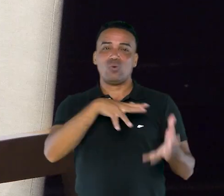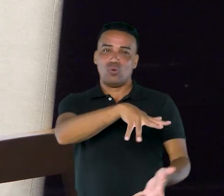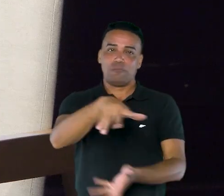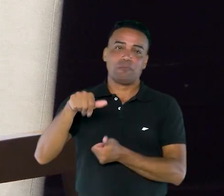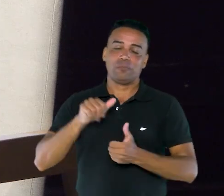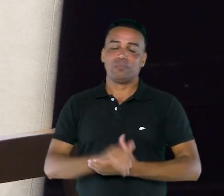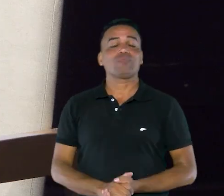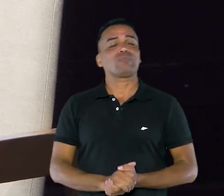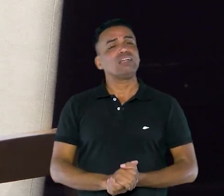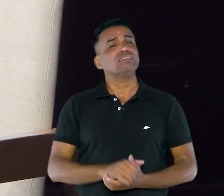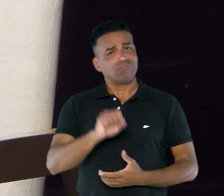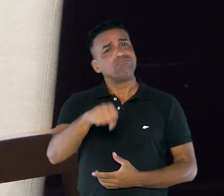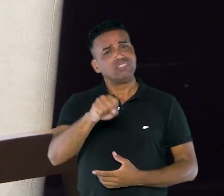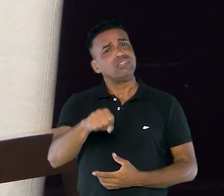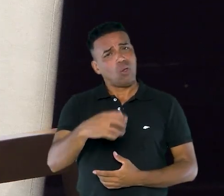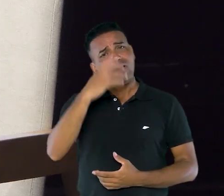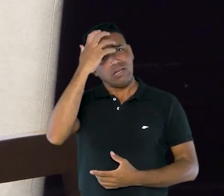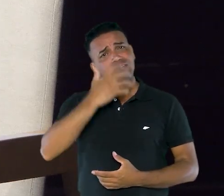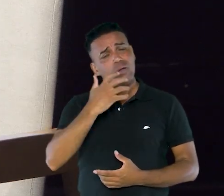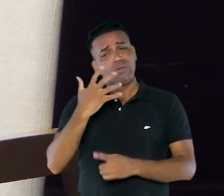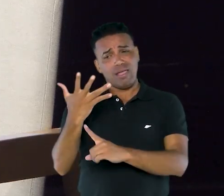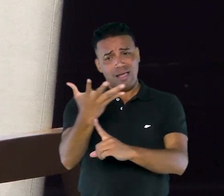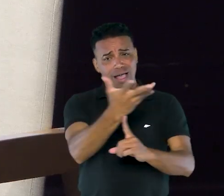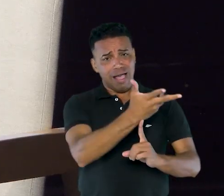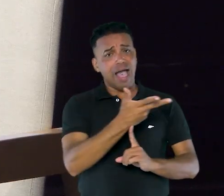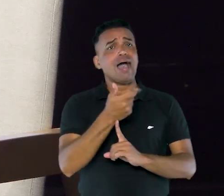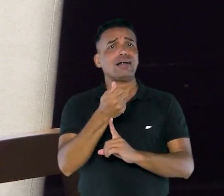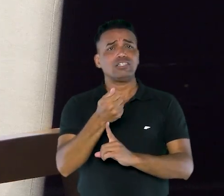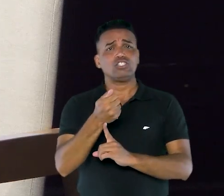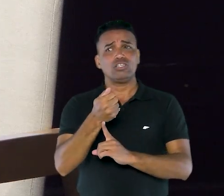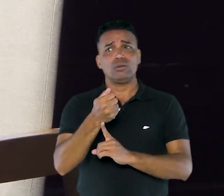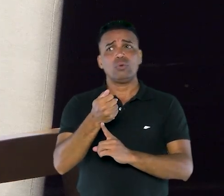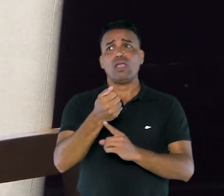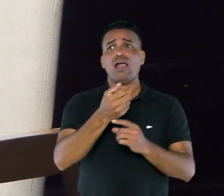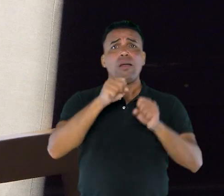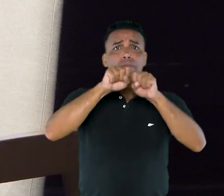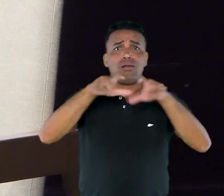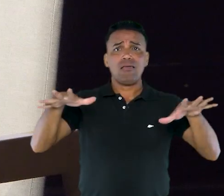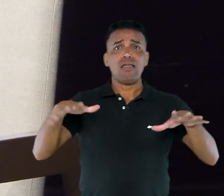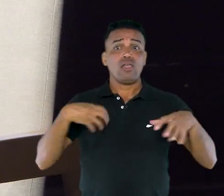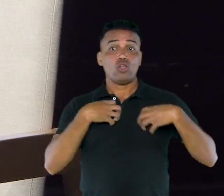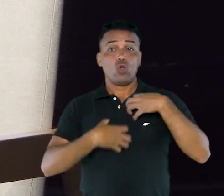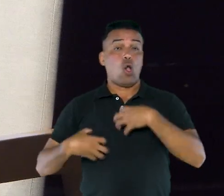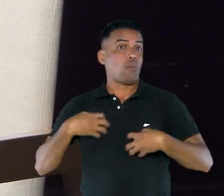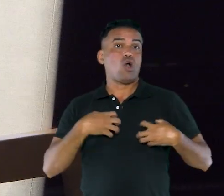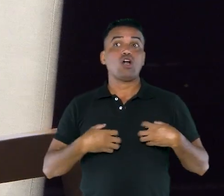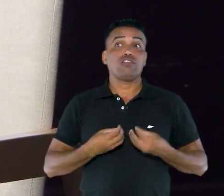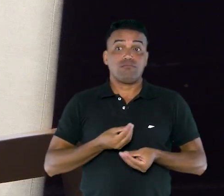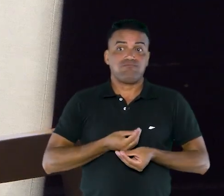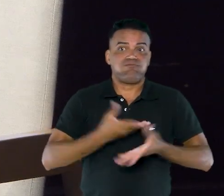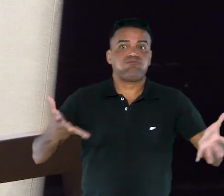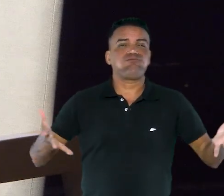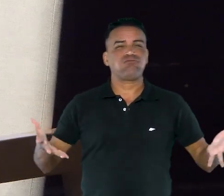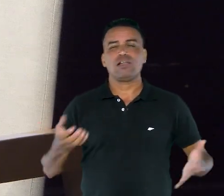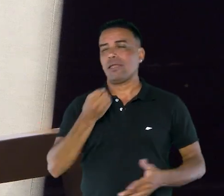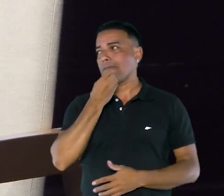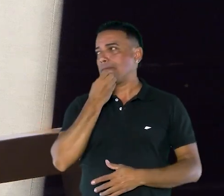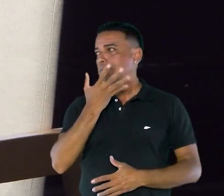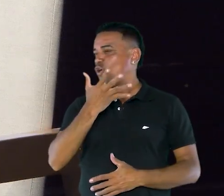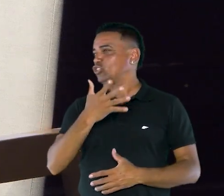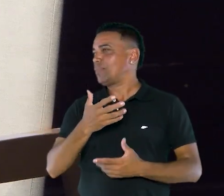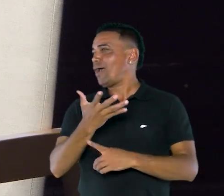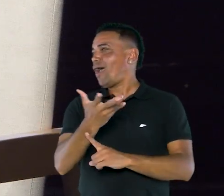coisas. E sim, eu acho que você tem razão sobre a arte, porque, já que ela incomoda bastante, vamos fazer mais disso, que é bem